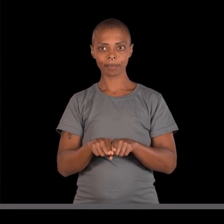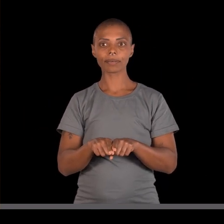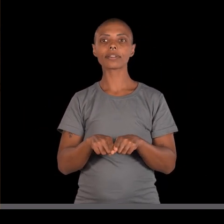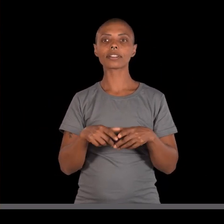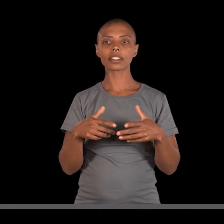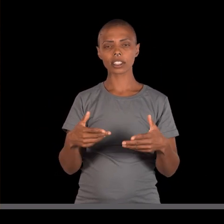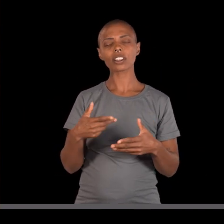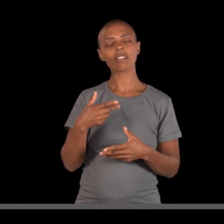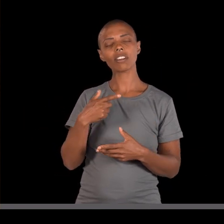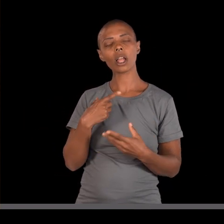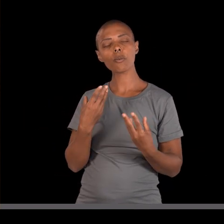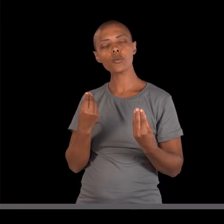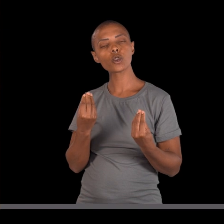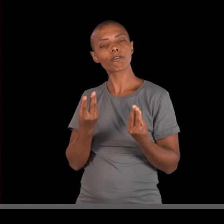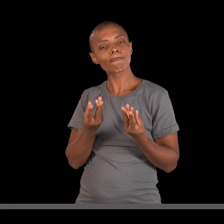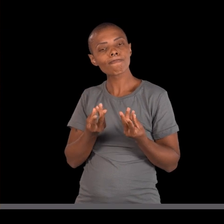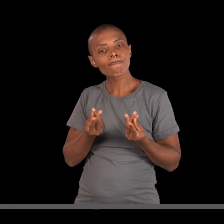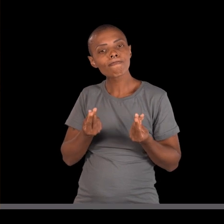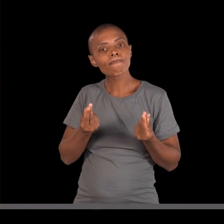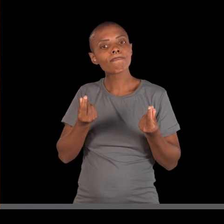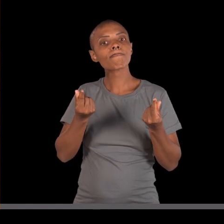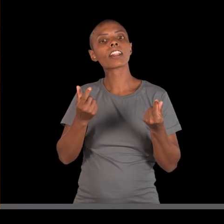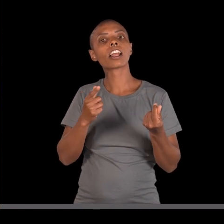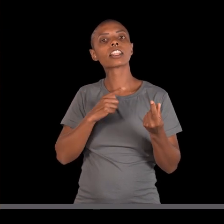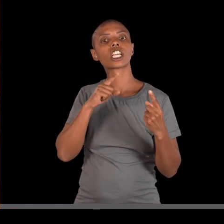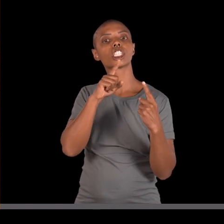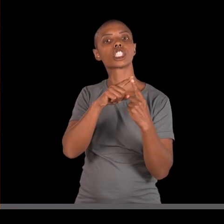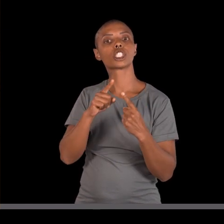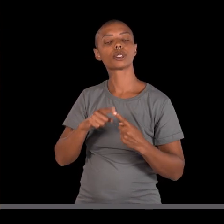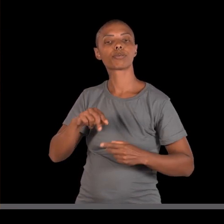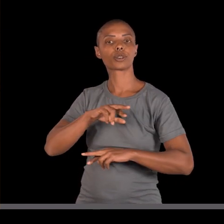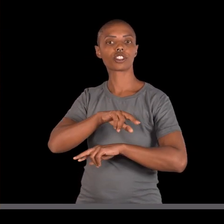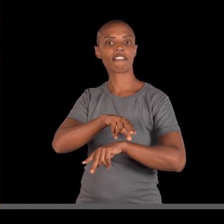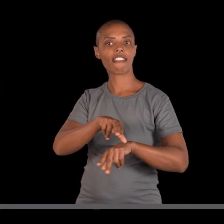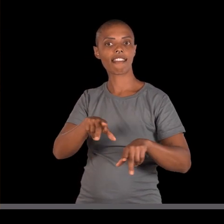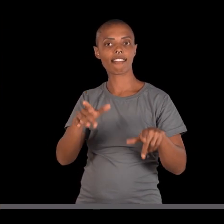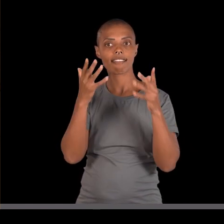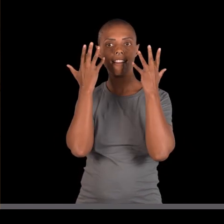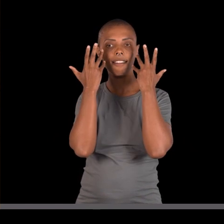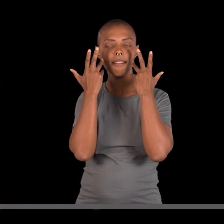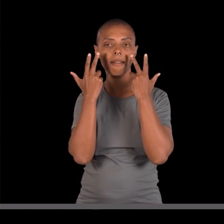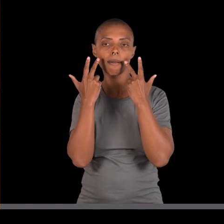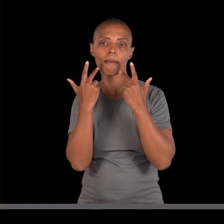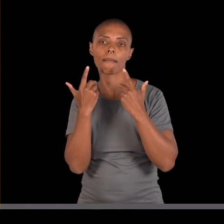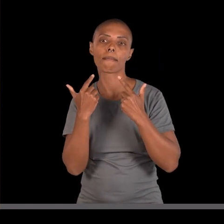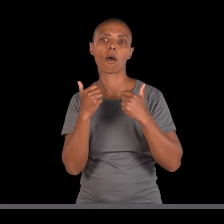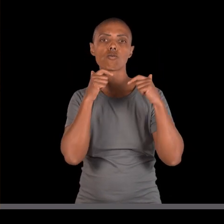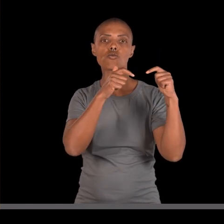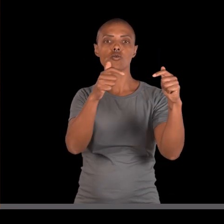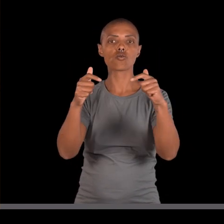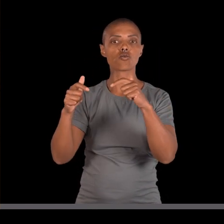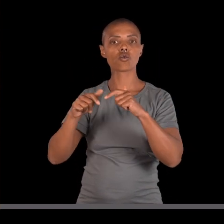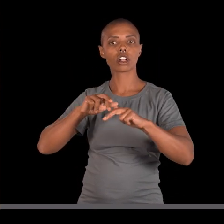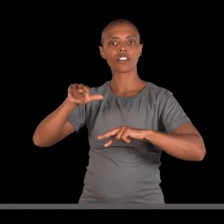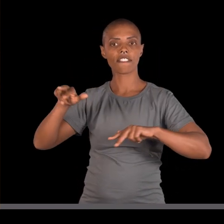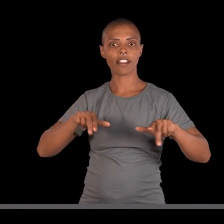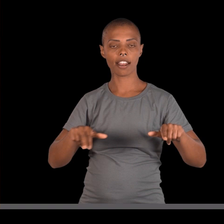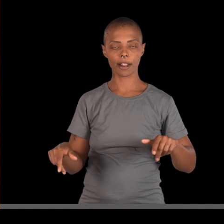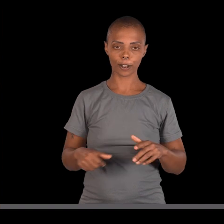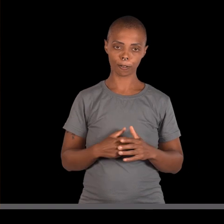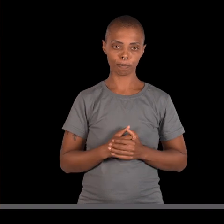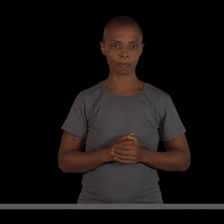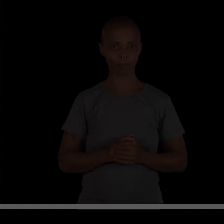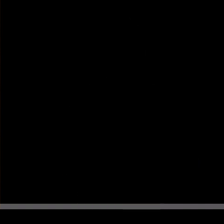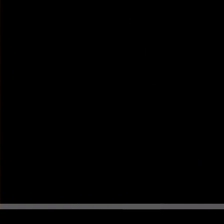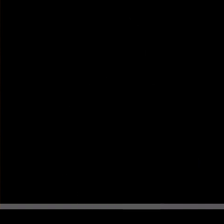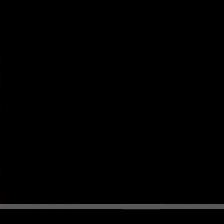animais. Então, o continente americano é muito rico em espécies diferentes aí, né, nas mais variadas